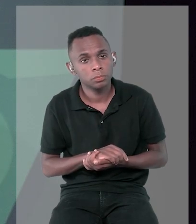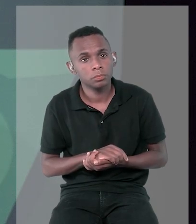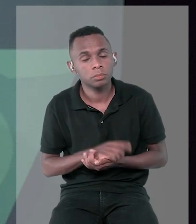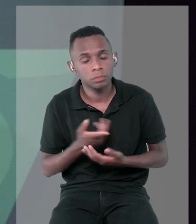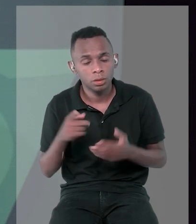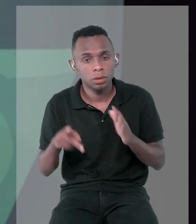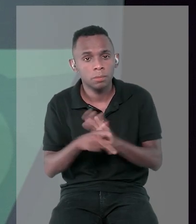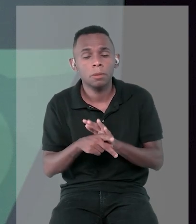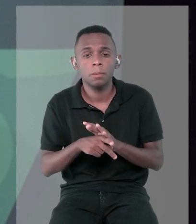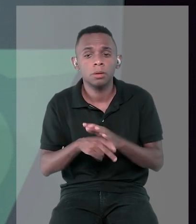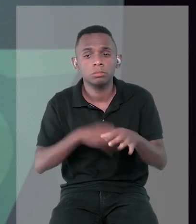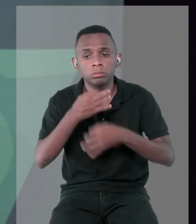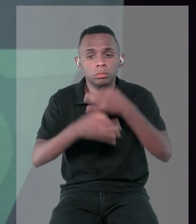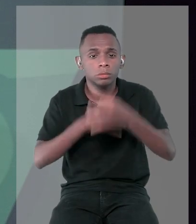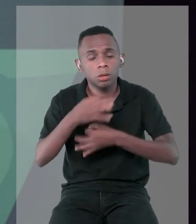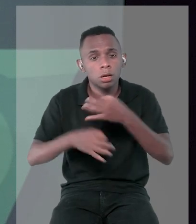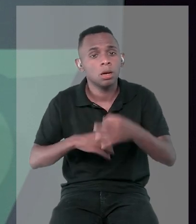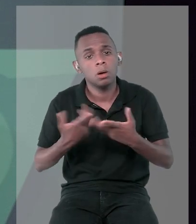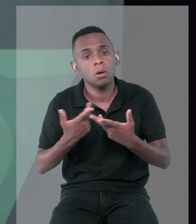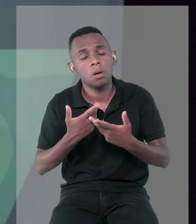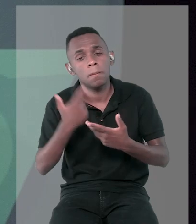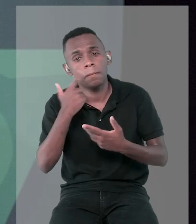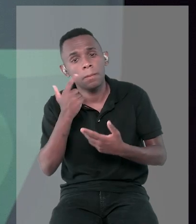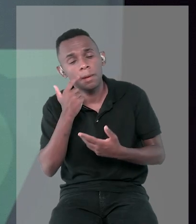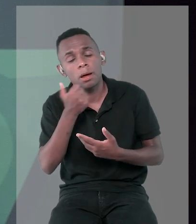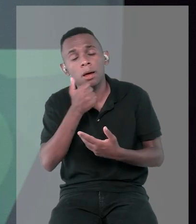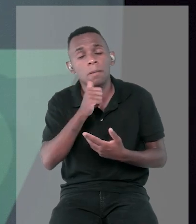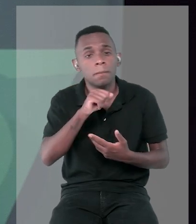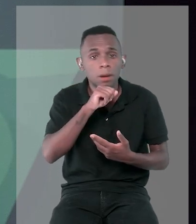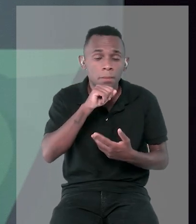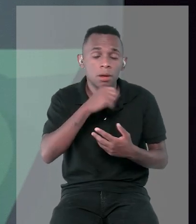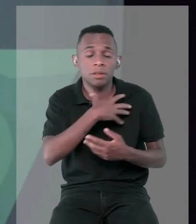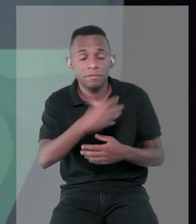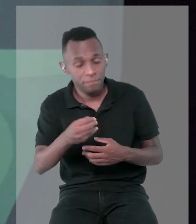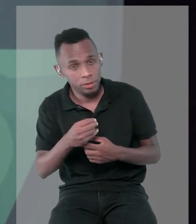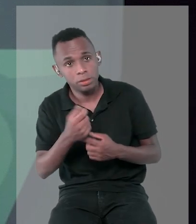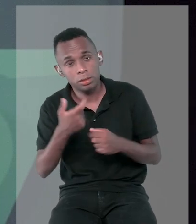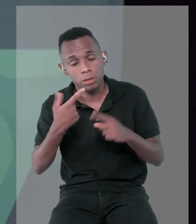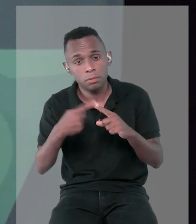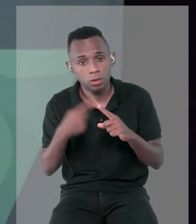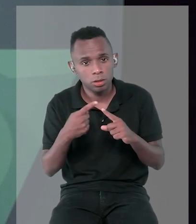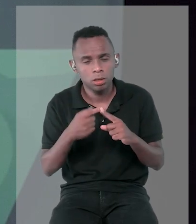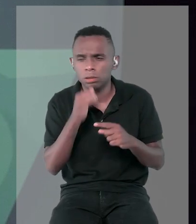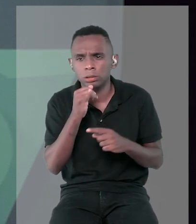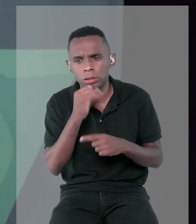é o depoimento de pai e filho ou de mãe e filho. Porque quando eu... por exemplo, é o